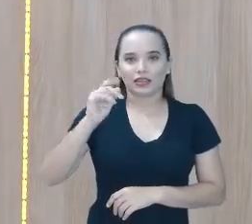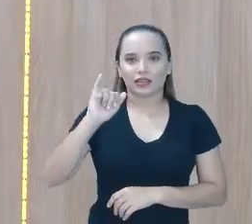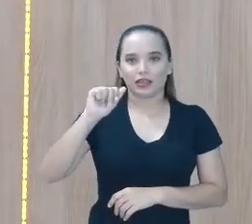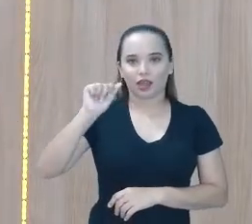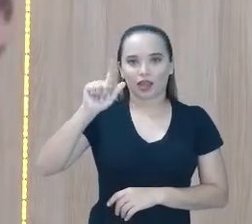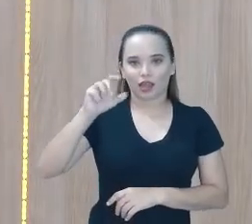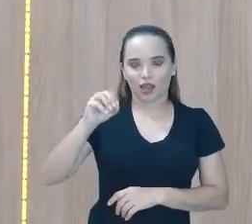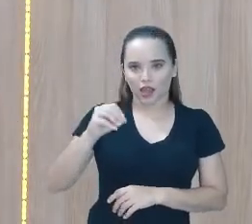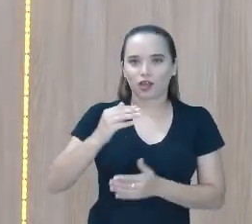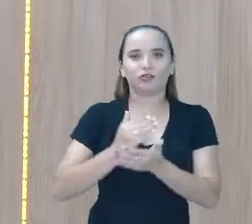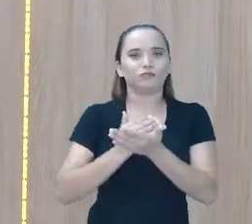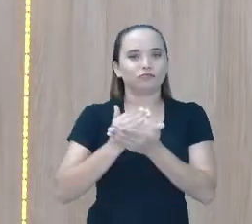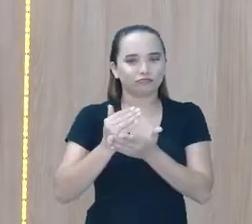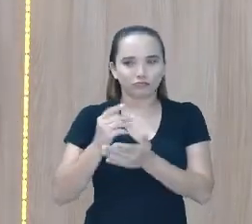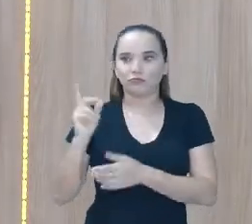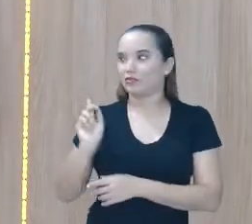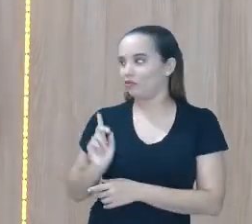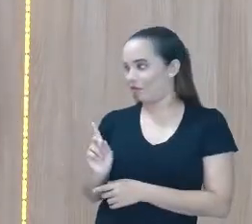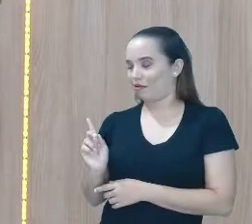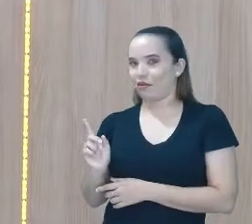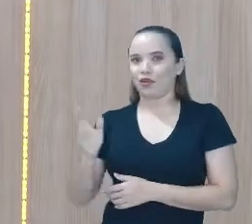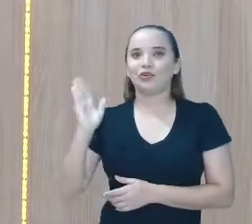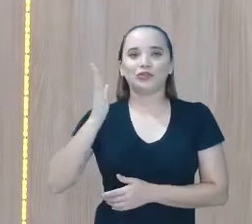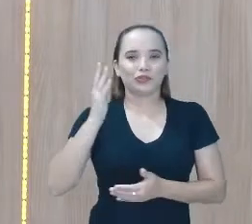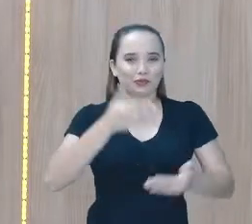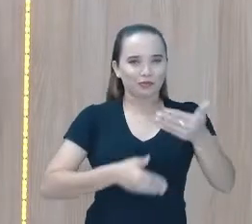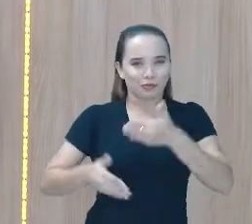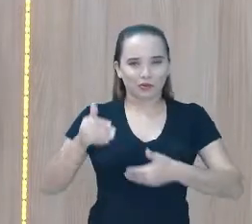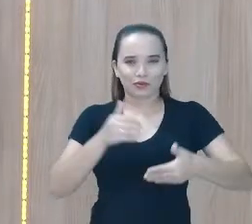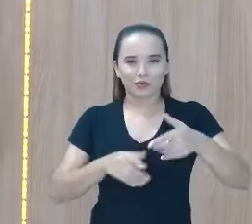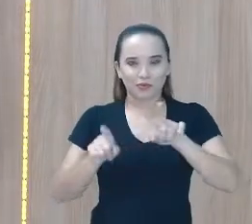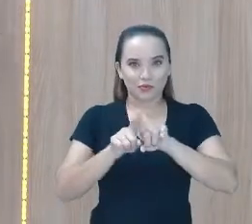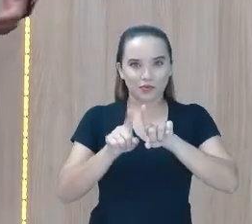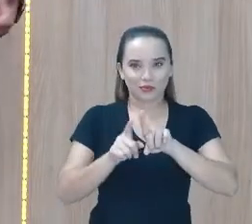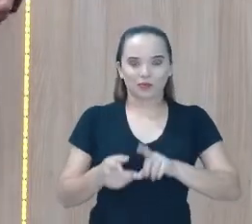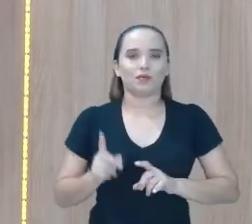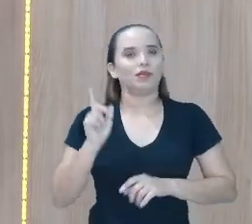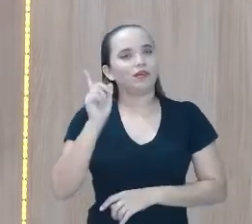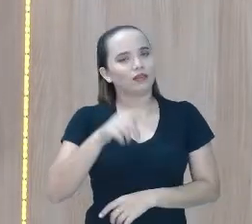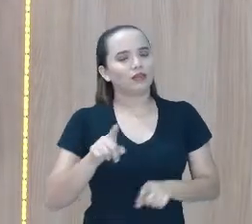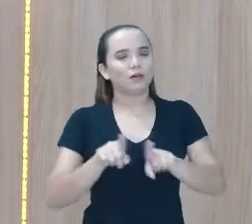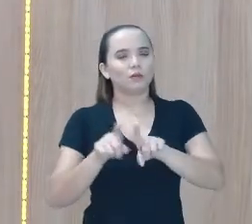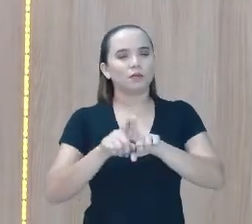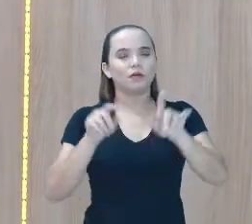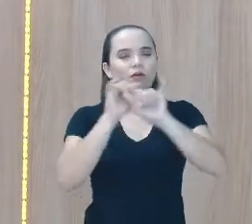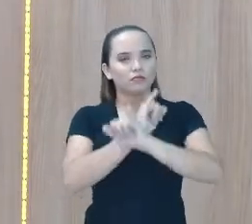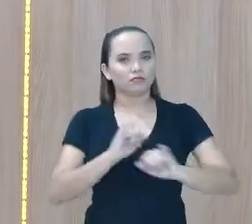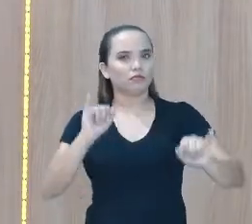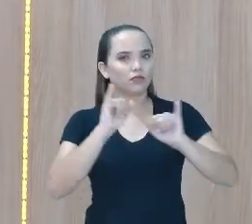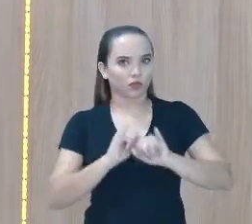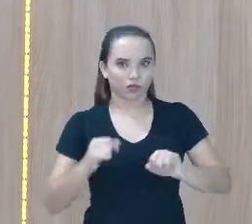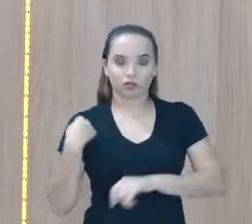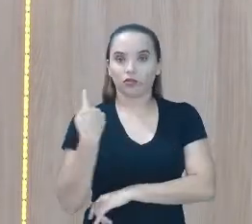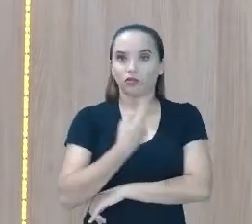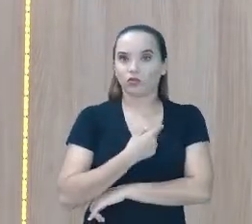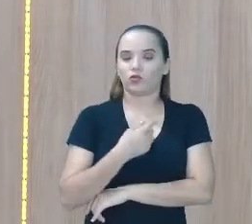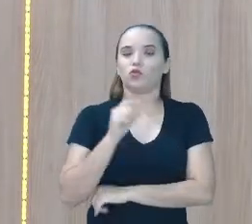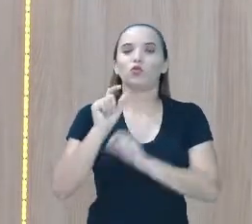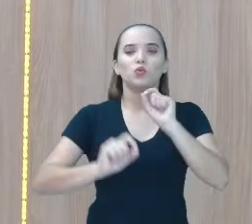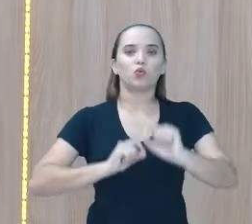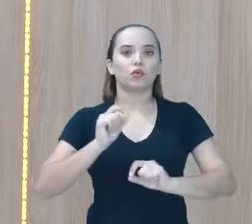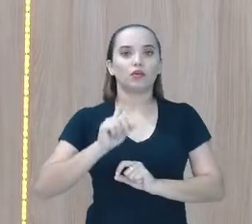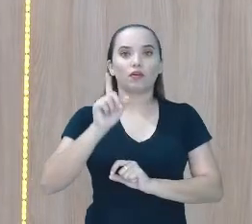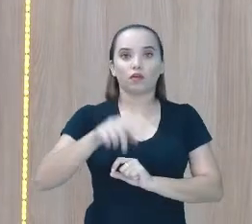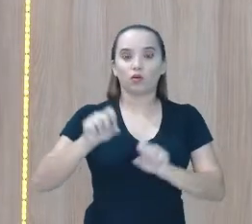aula de hoje e dar início também aos nossos recadinhos, certo? É sempre importante avisar para vocês que o